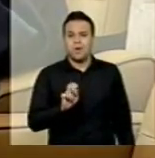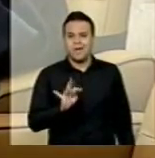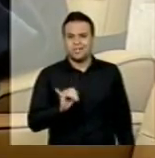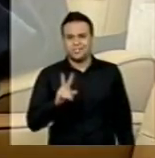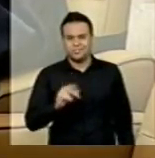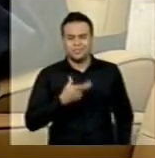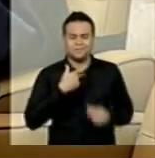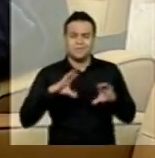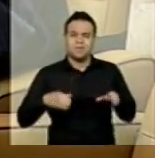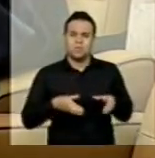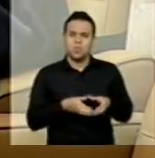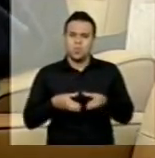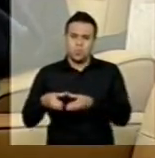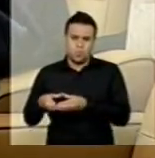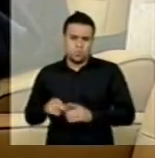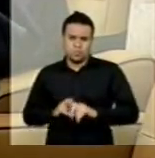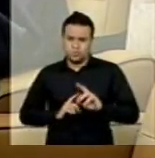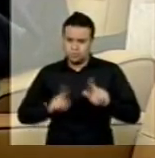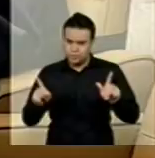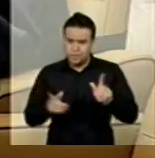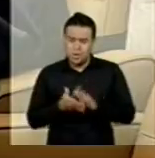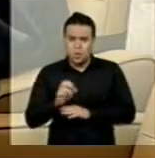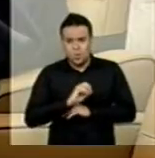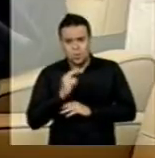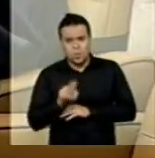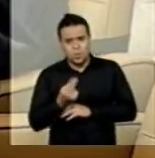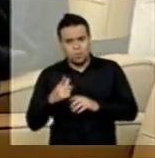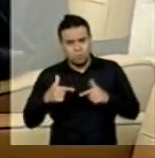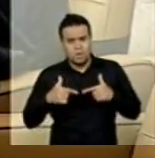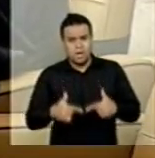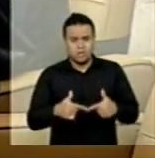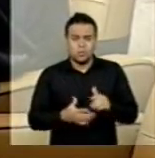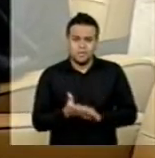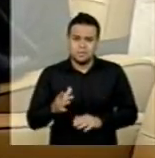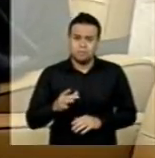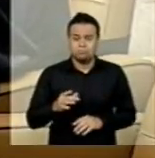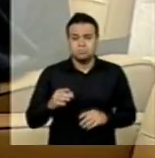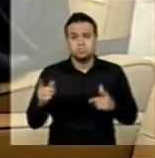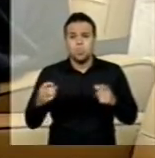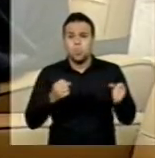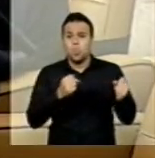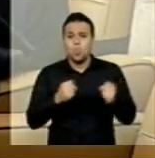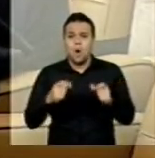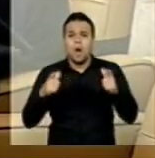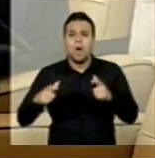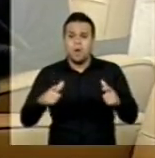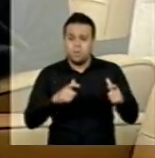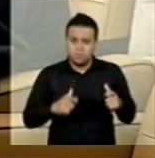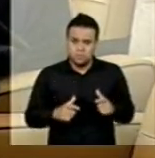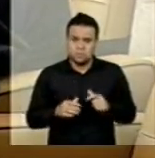diversa ou à atuação da instituição a qual servem, e não o tendo